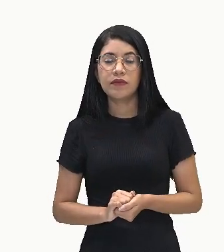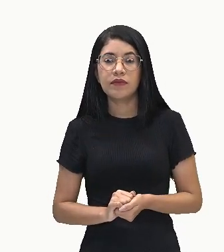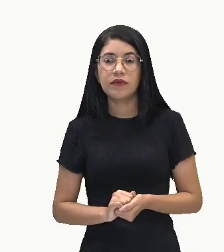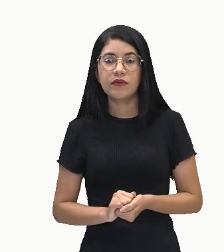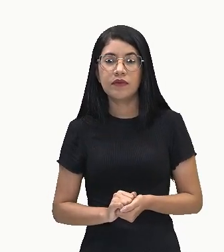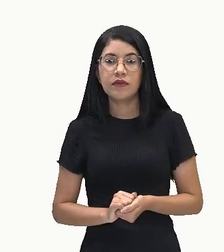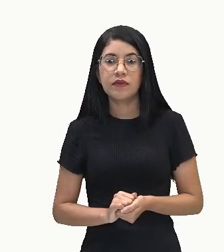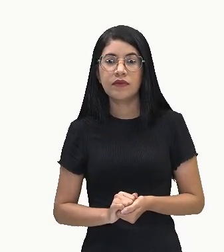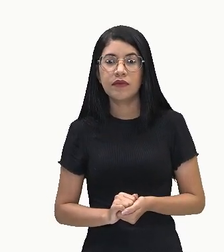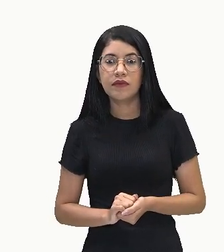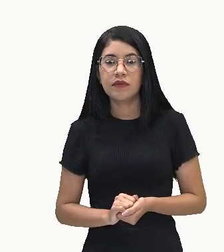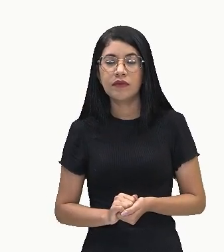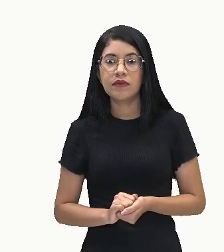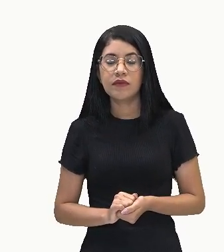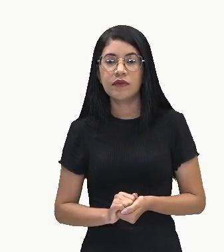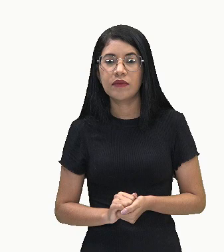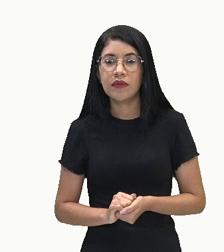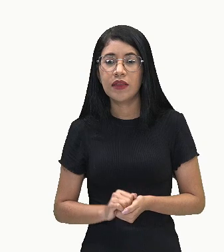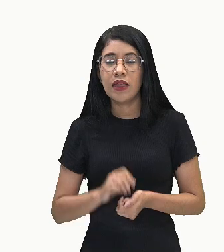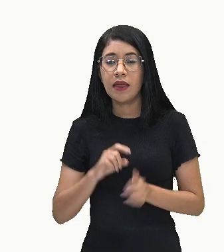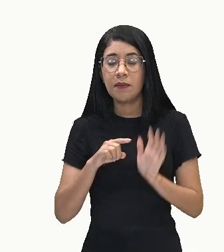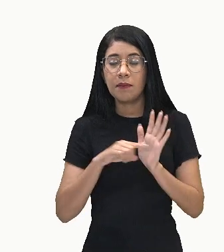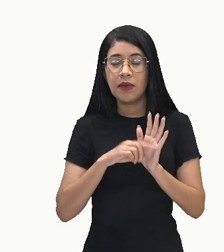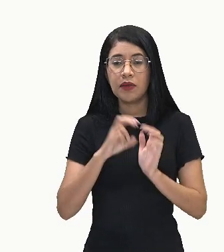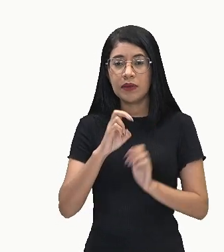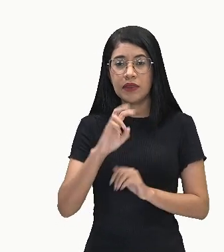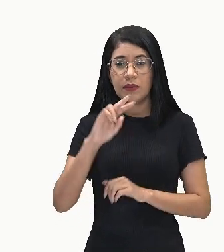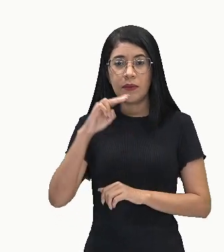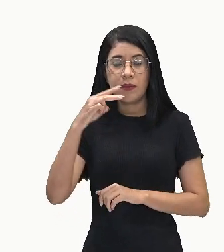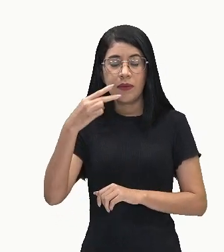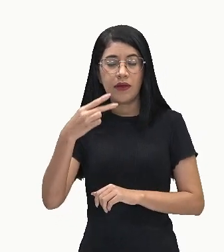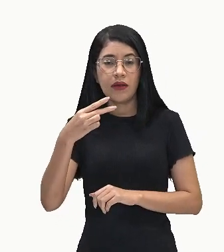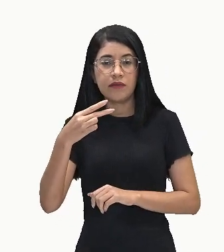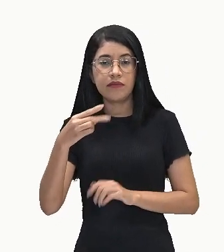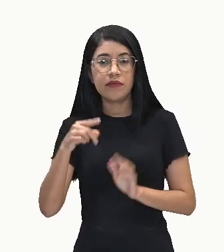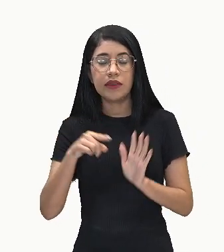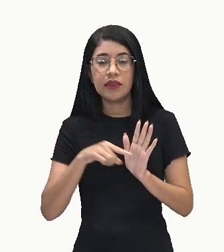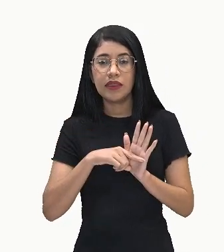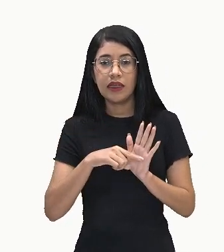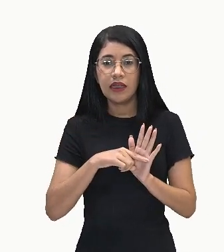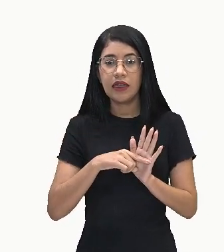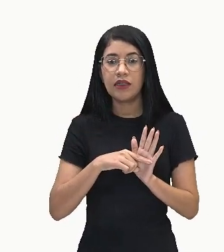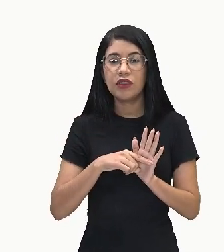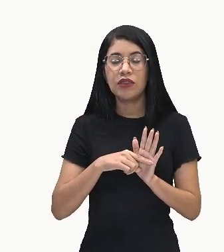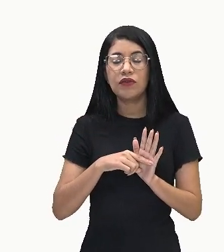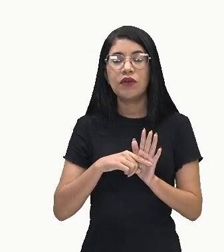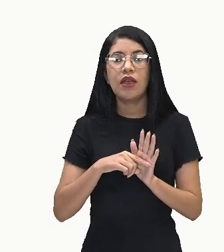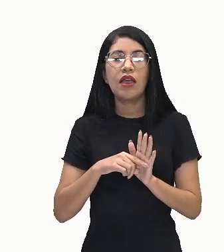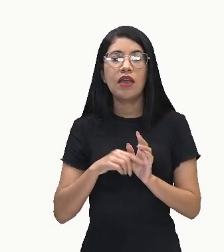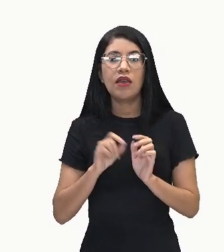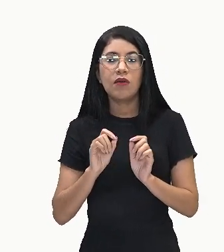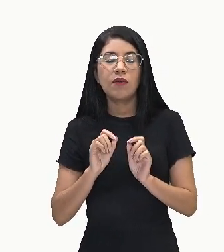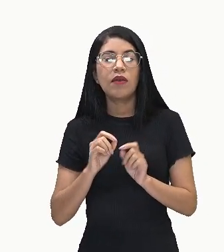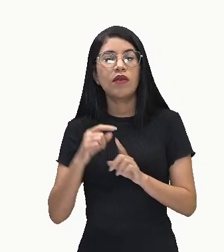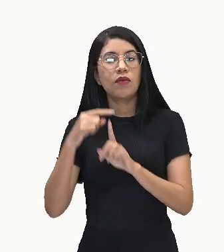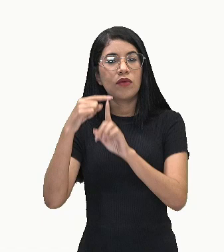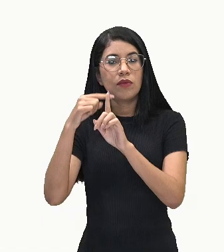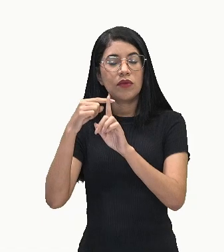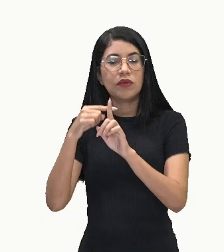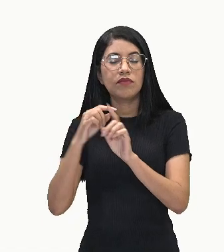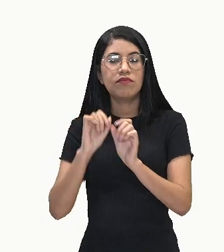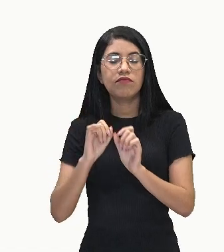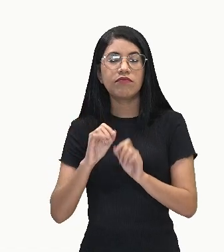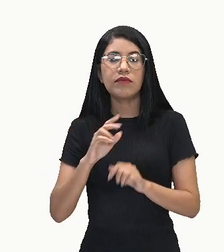igual menos 5 ao quadrado, né? Base negativa, expoente par, resultado positivo. 5 ao quadrado,